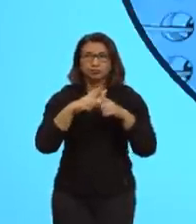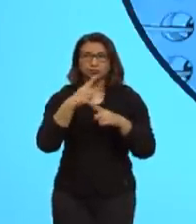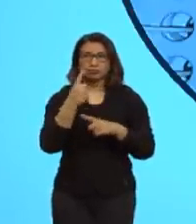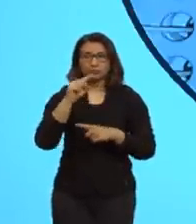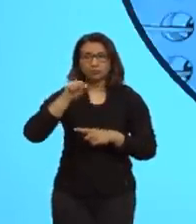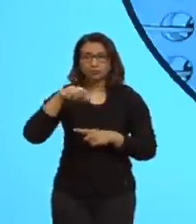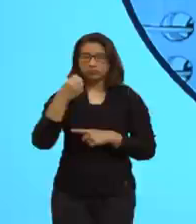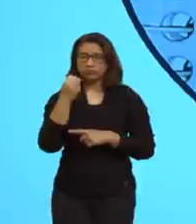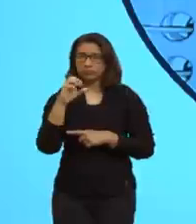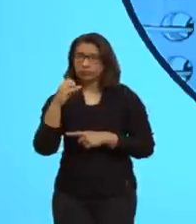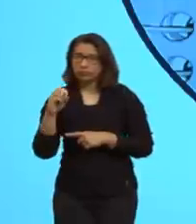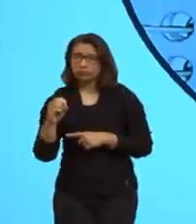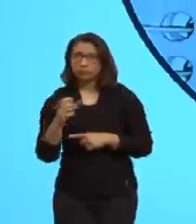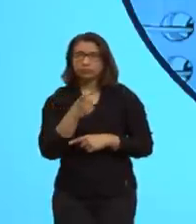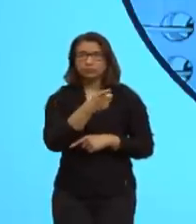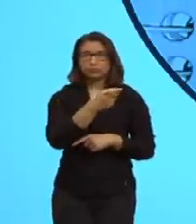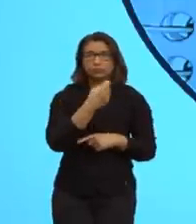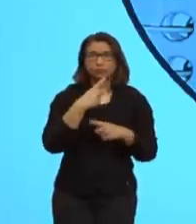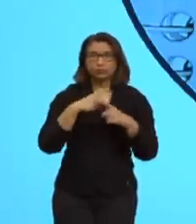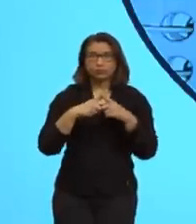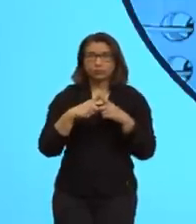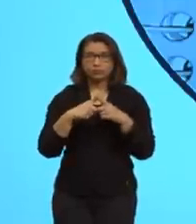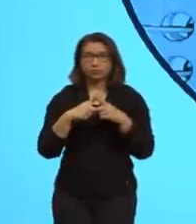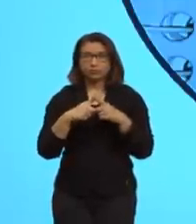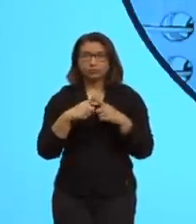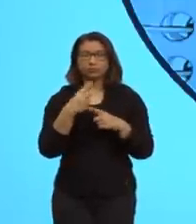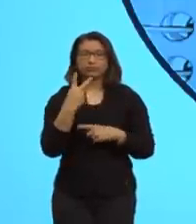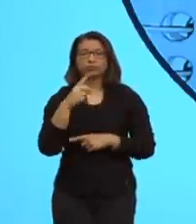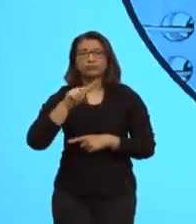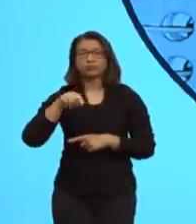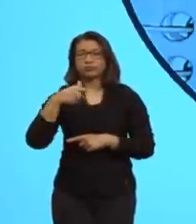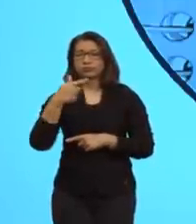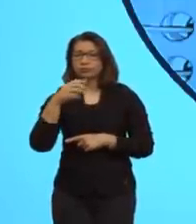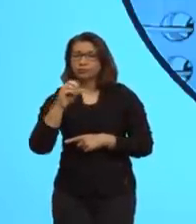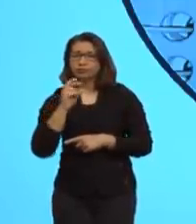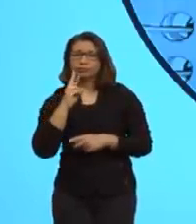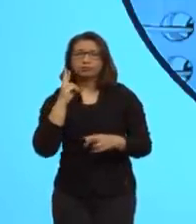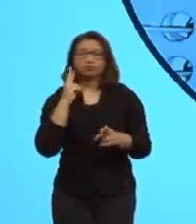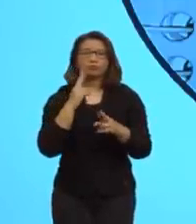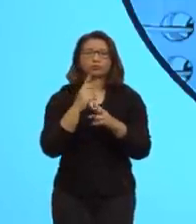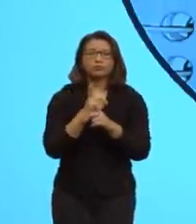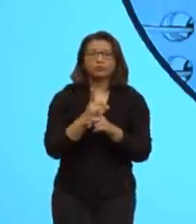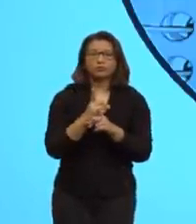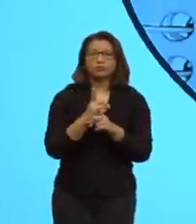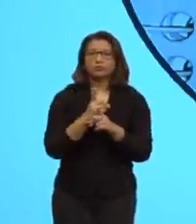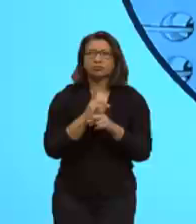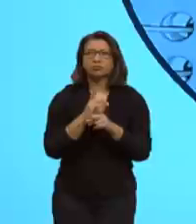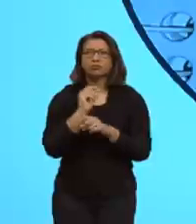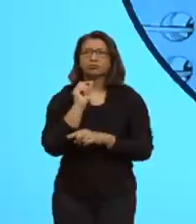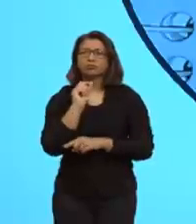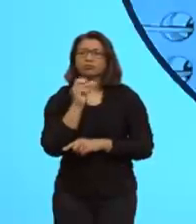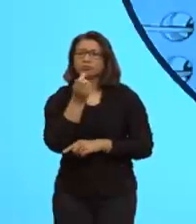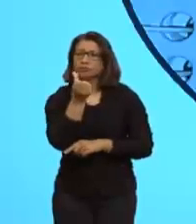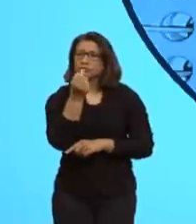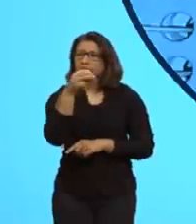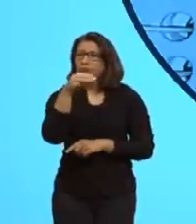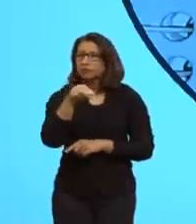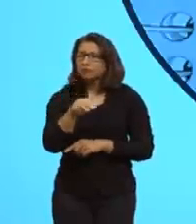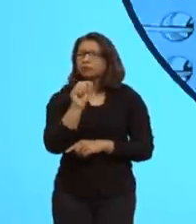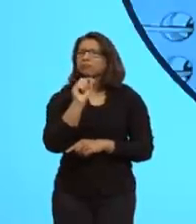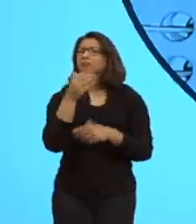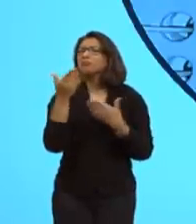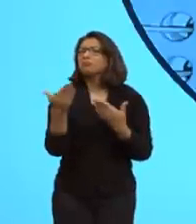vezes 2,70. Simplificamos e encontramos, então, 6 metros. O que é 6 metros